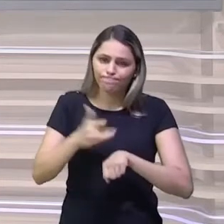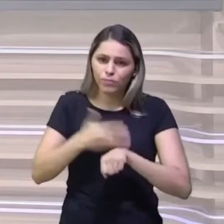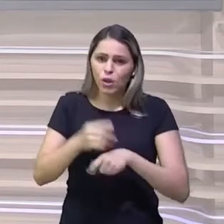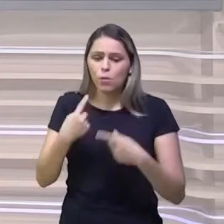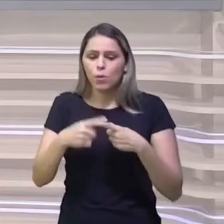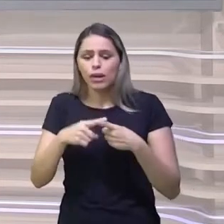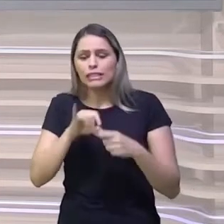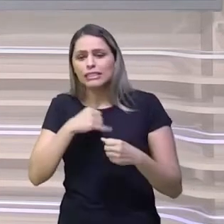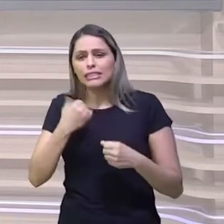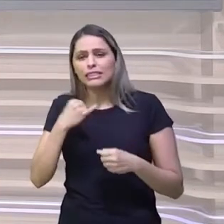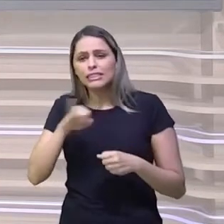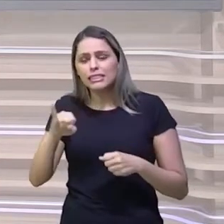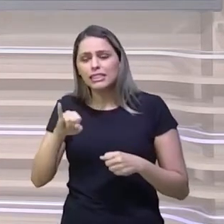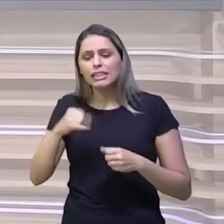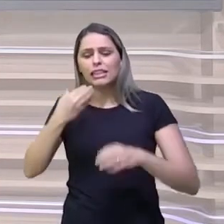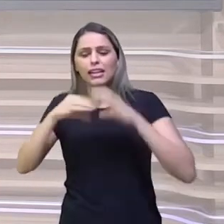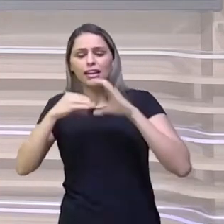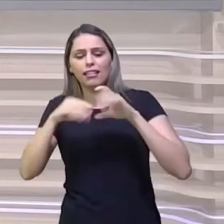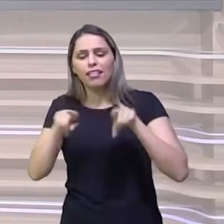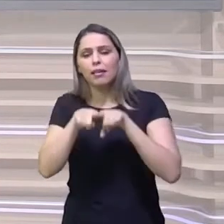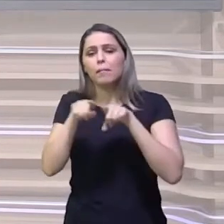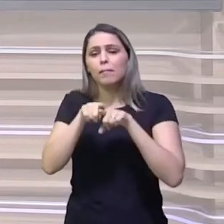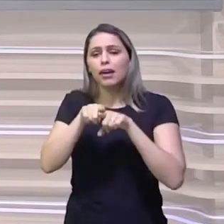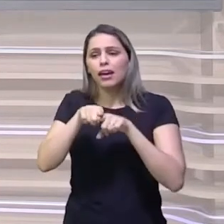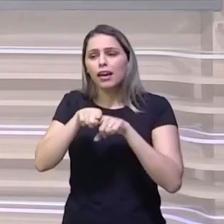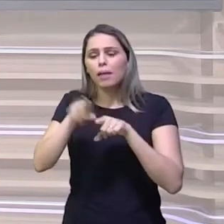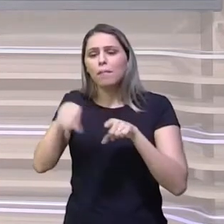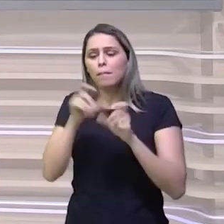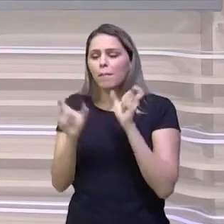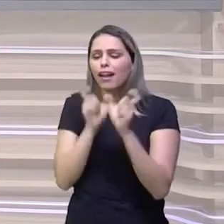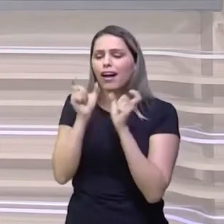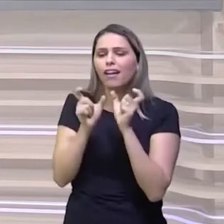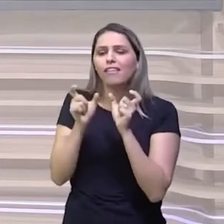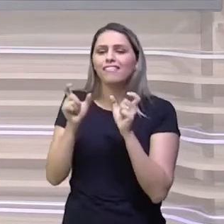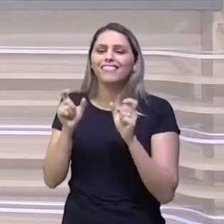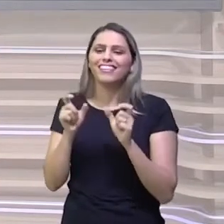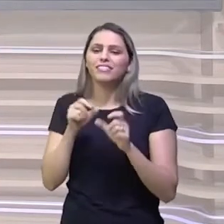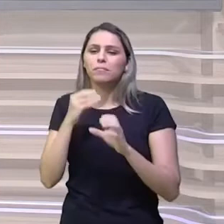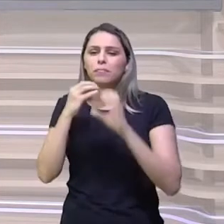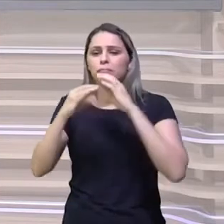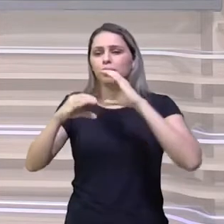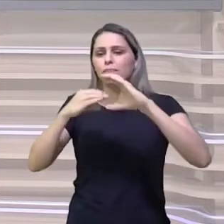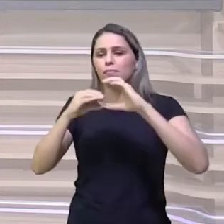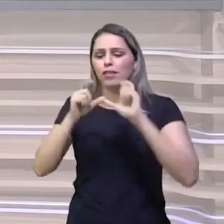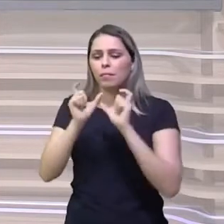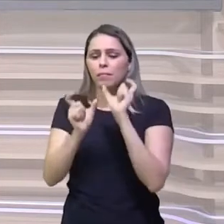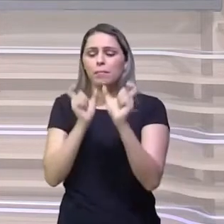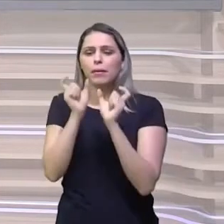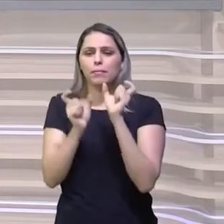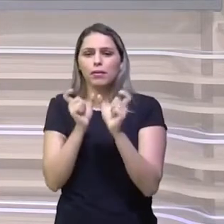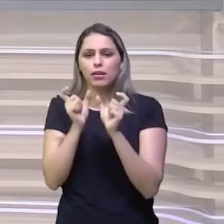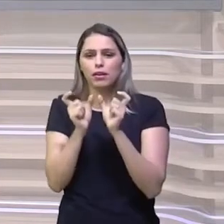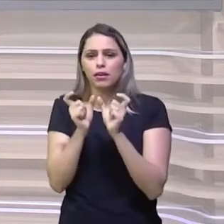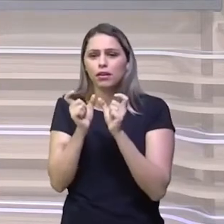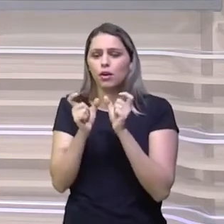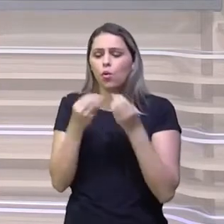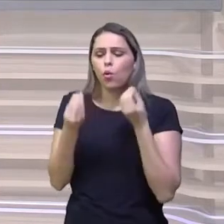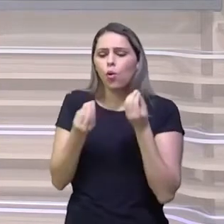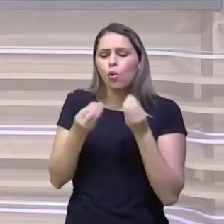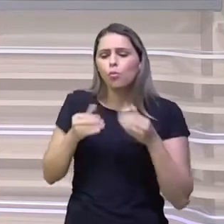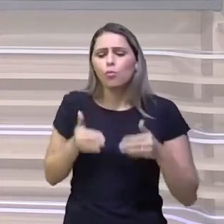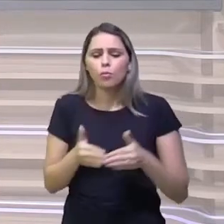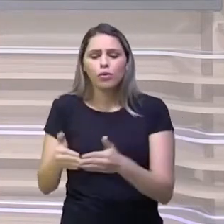canta, nós falamos corretamente as palavras, sai ali natural, né? Quantas músicas nós não cantamos aí, né? Como pode o